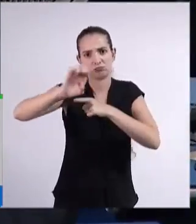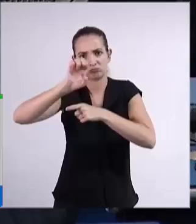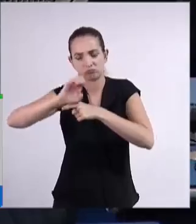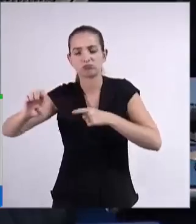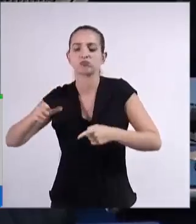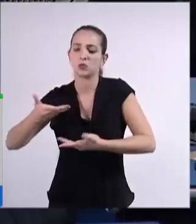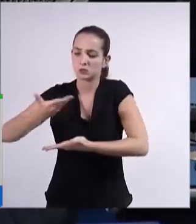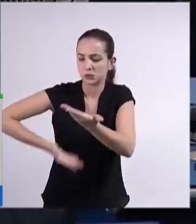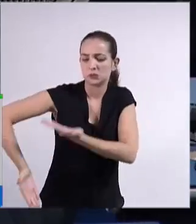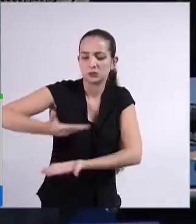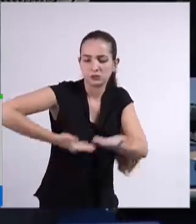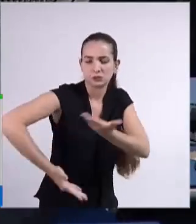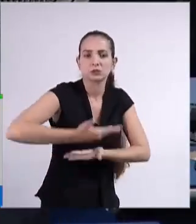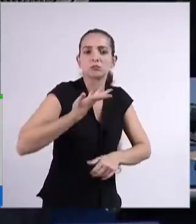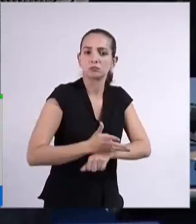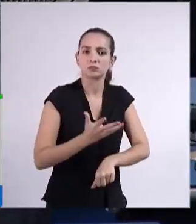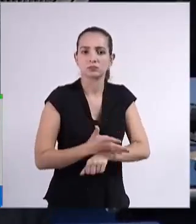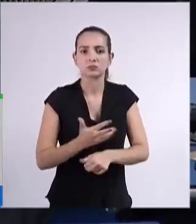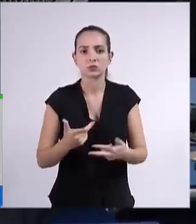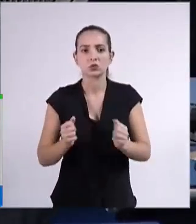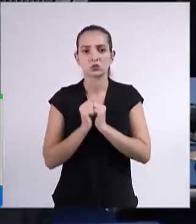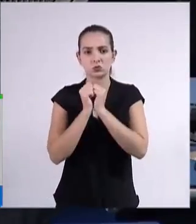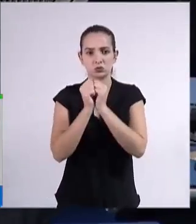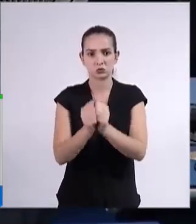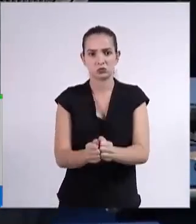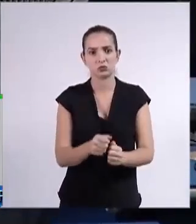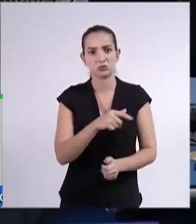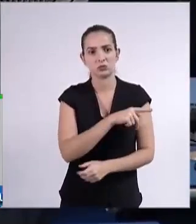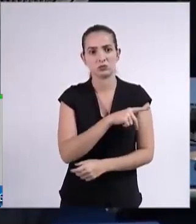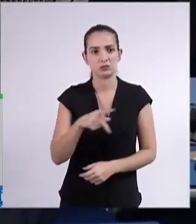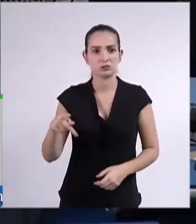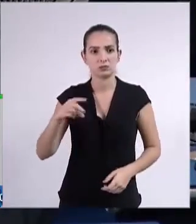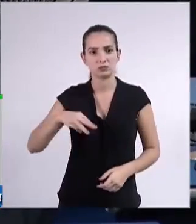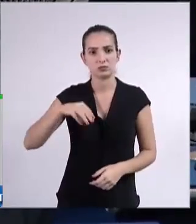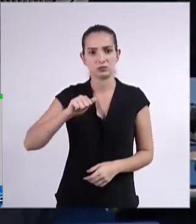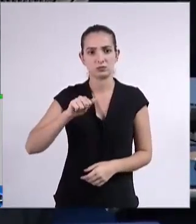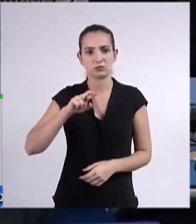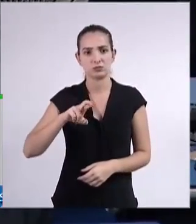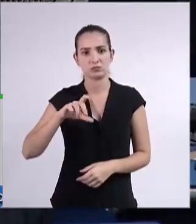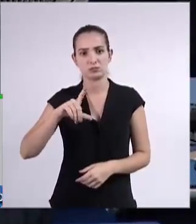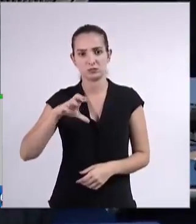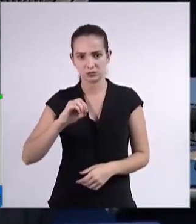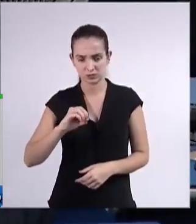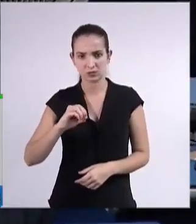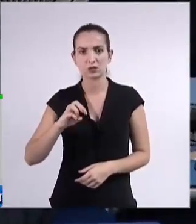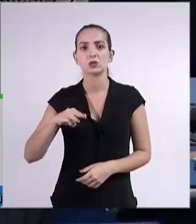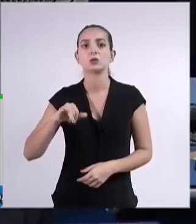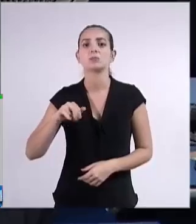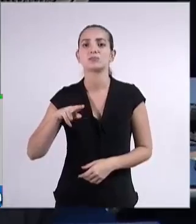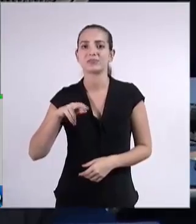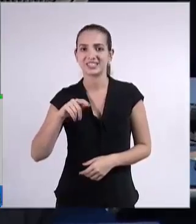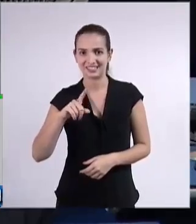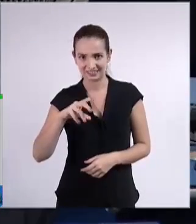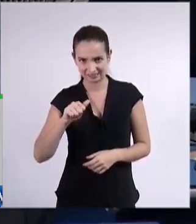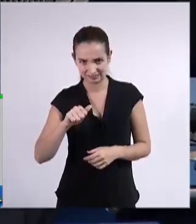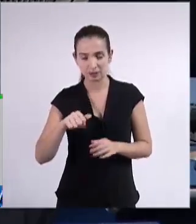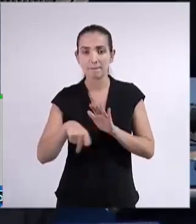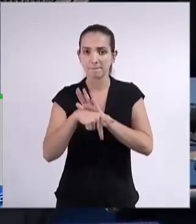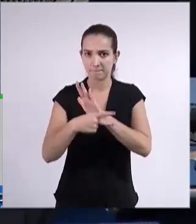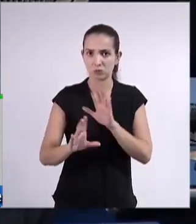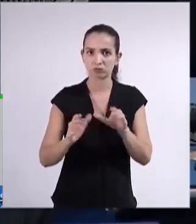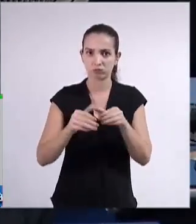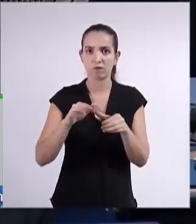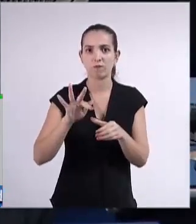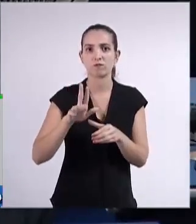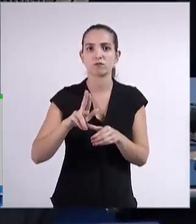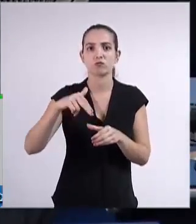bem dirigido isso pelo professor Marcelo Miranda da Fundesporte. Então, parabéns, pode contar com o nosso empenho também nesse sentido e Vossa Excelência